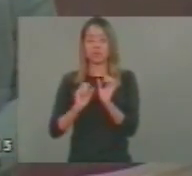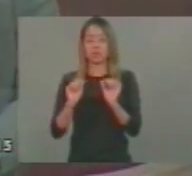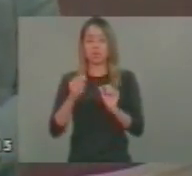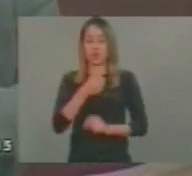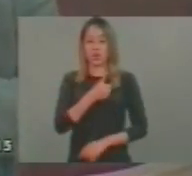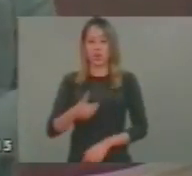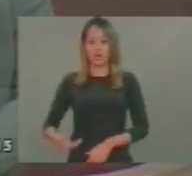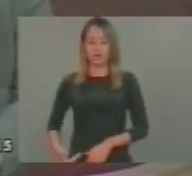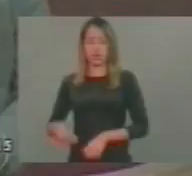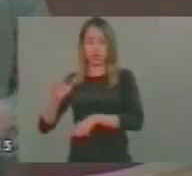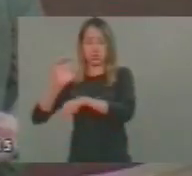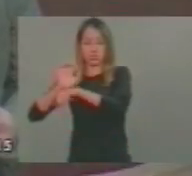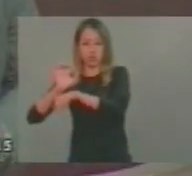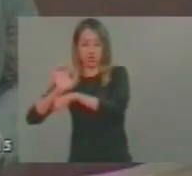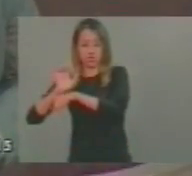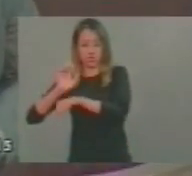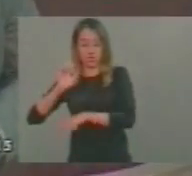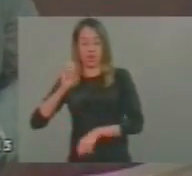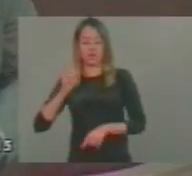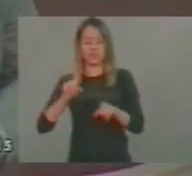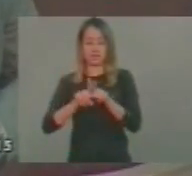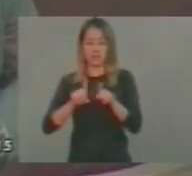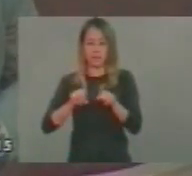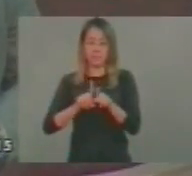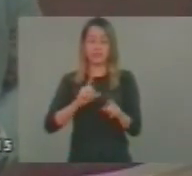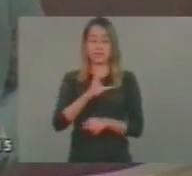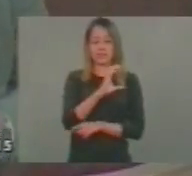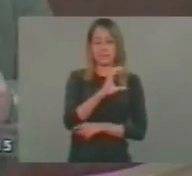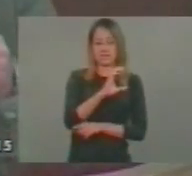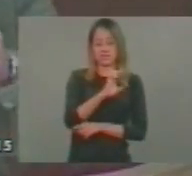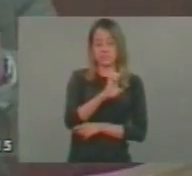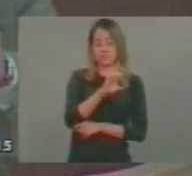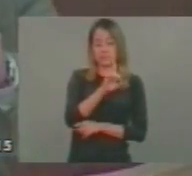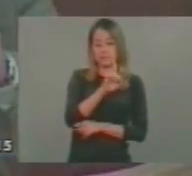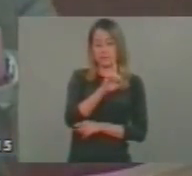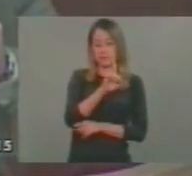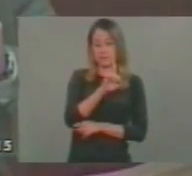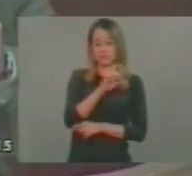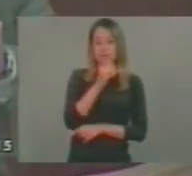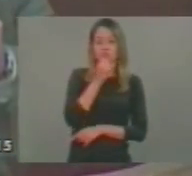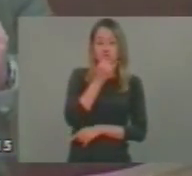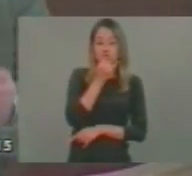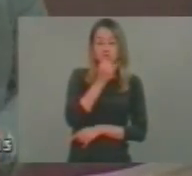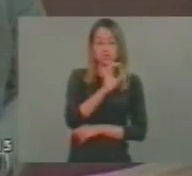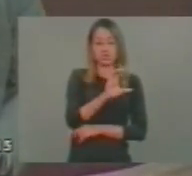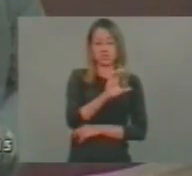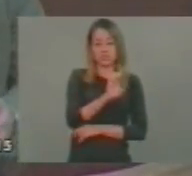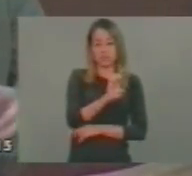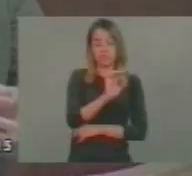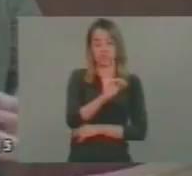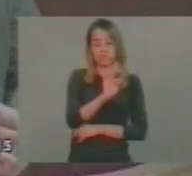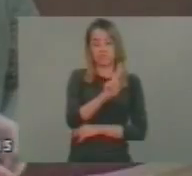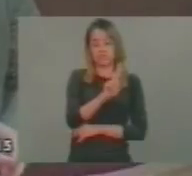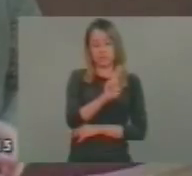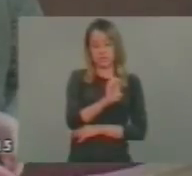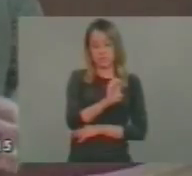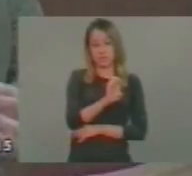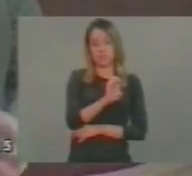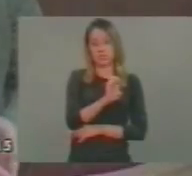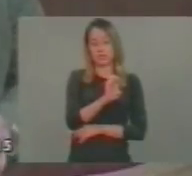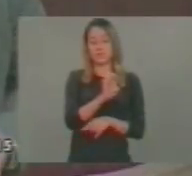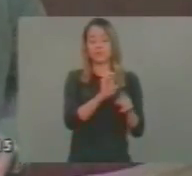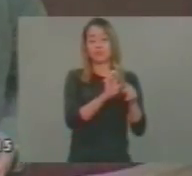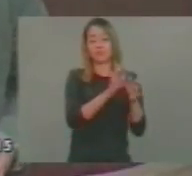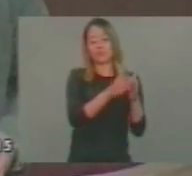da Ibiapaba. O parlamentar informou que solicitou a autorização do governador Camilo Santana para a implementação